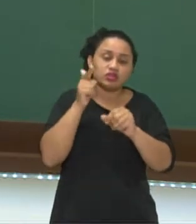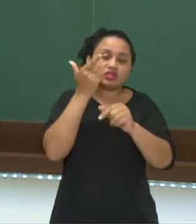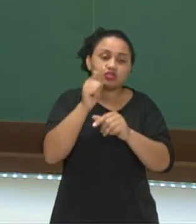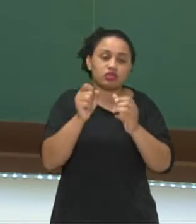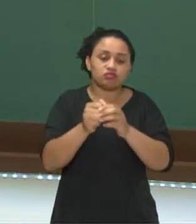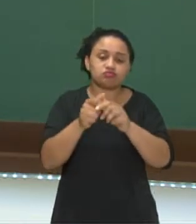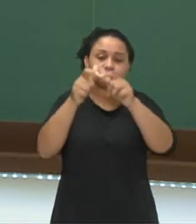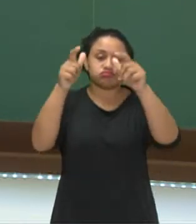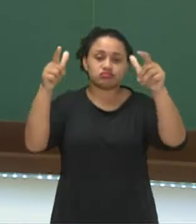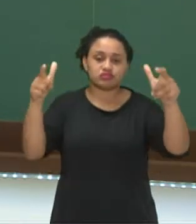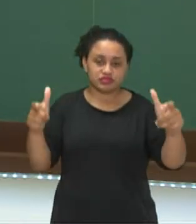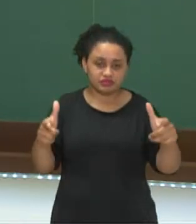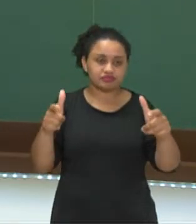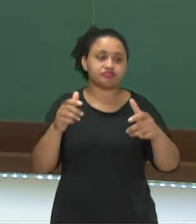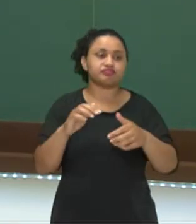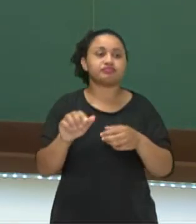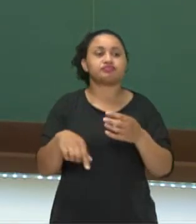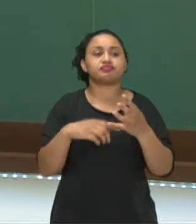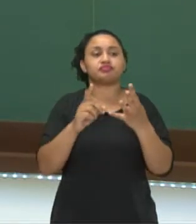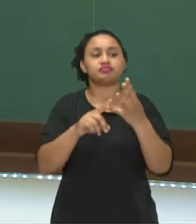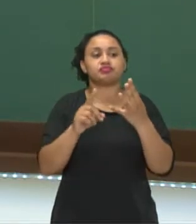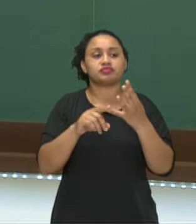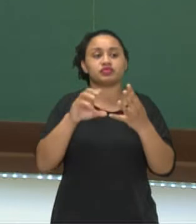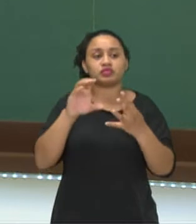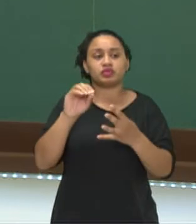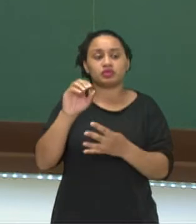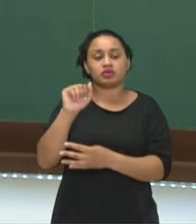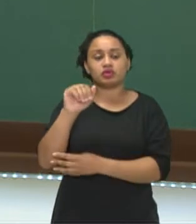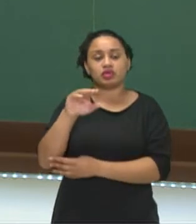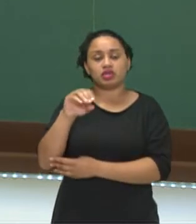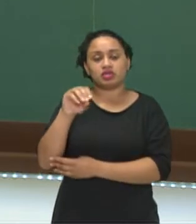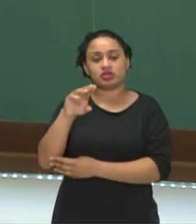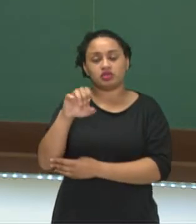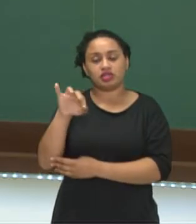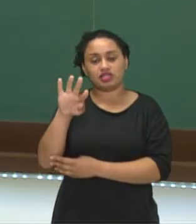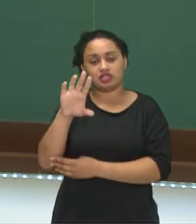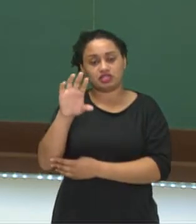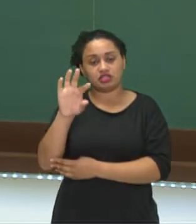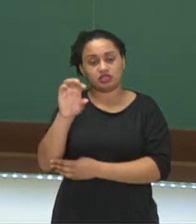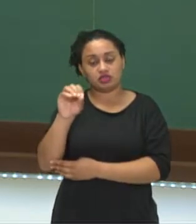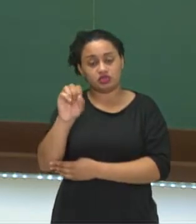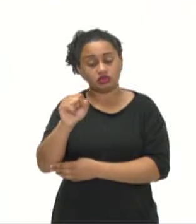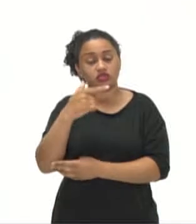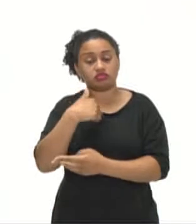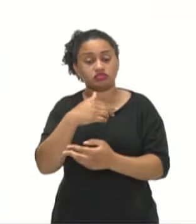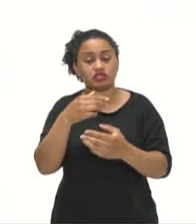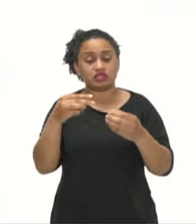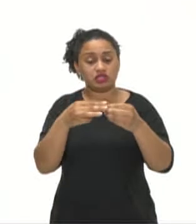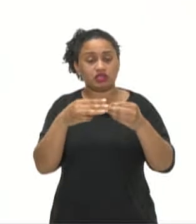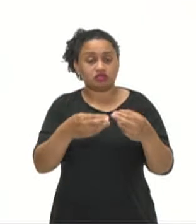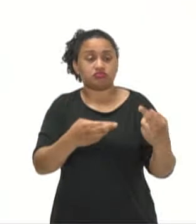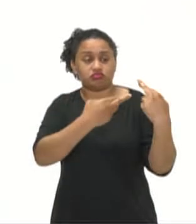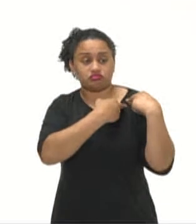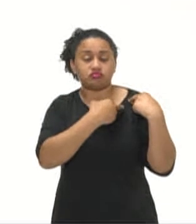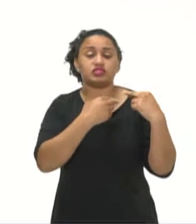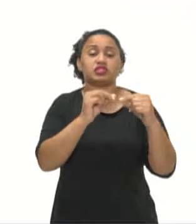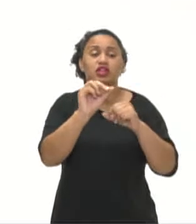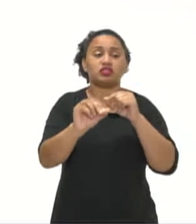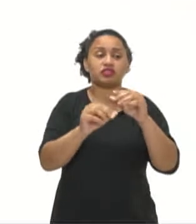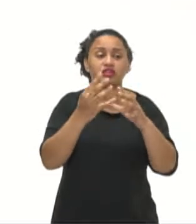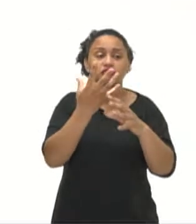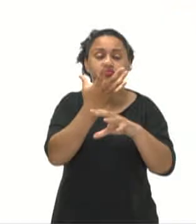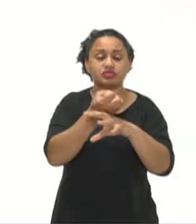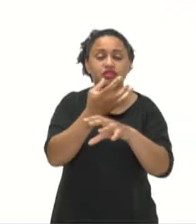regenerativo também, tá? Os coanócitos são células responsáveis pela filtração e pela captura de